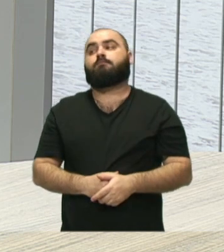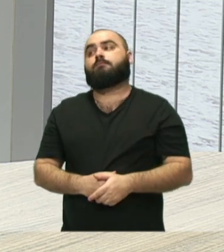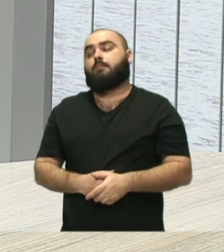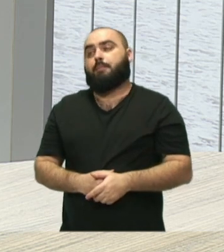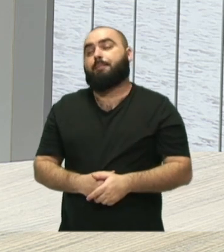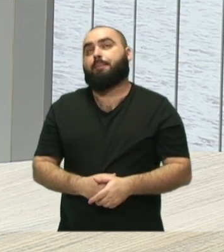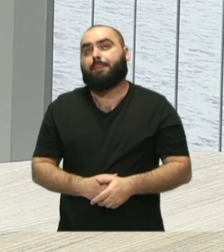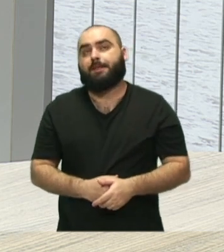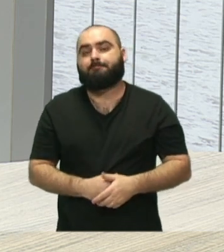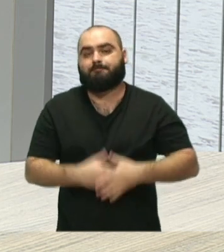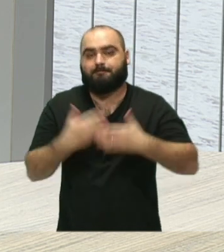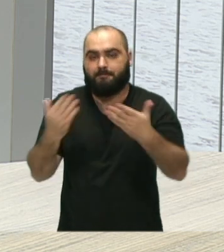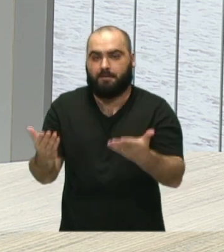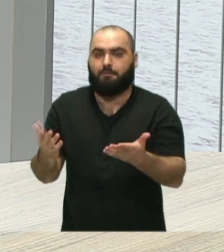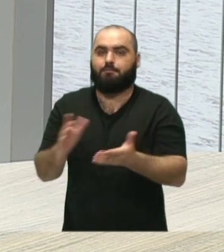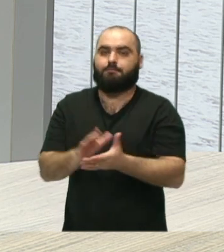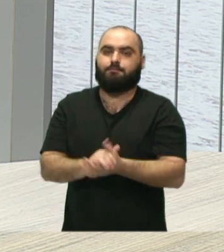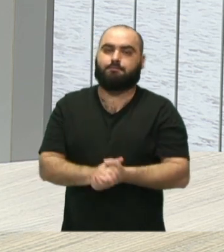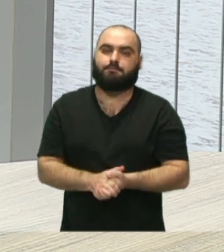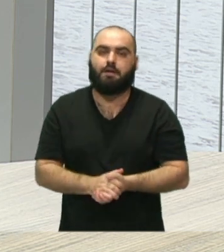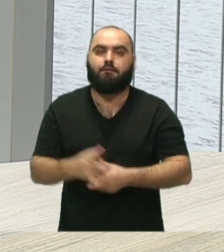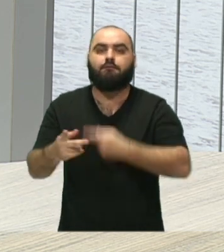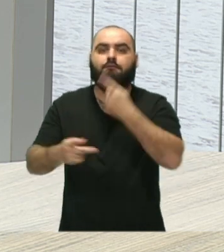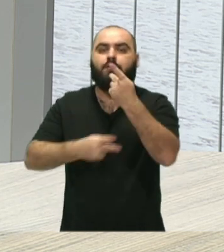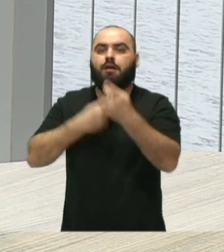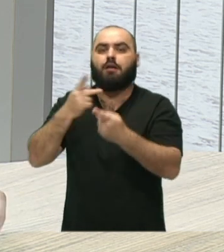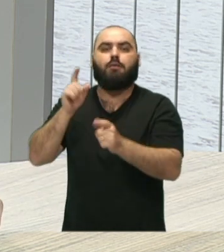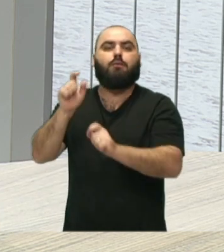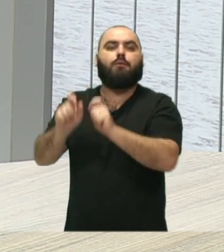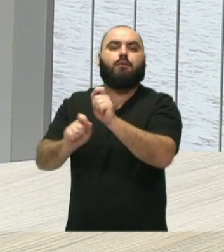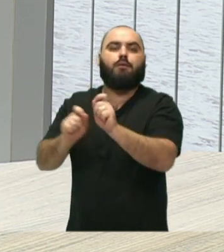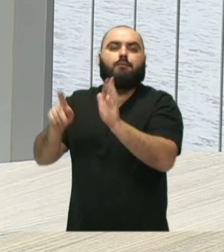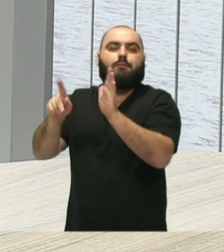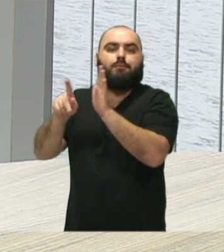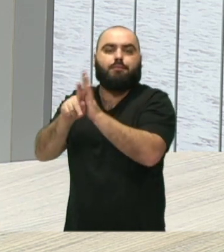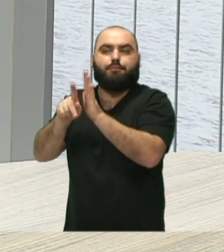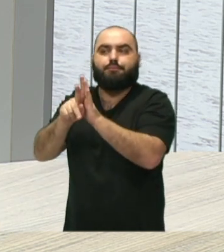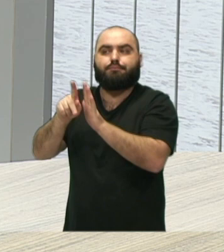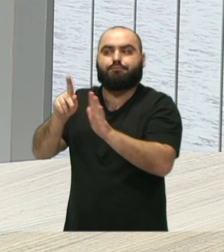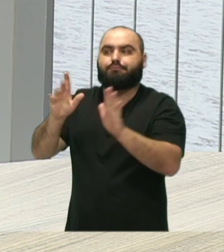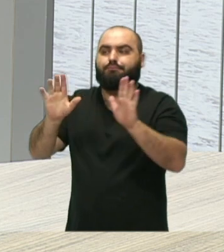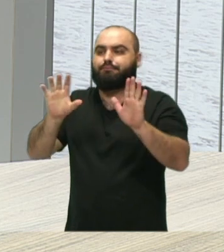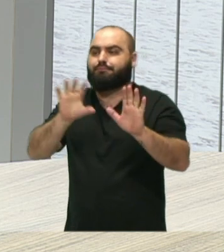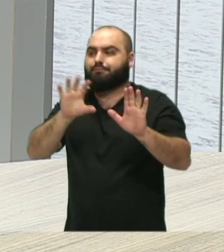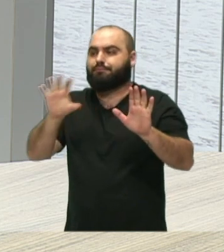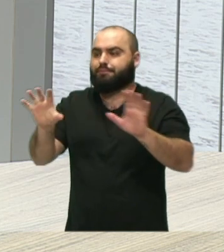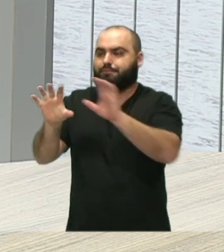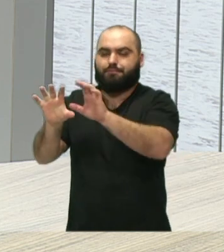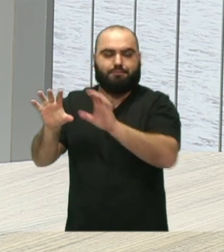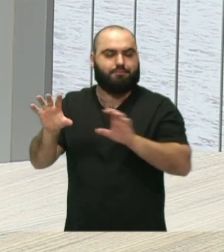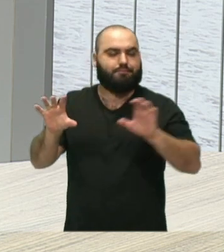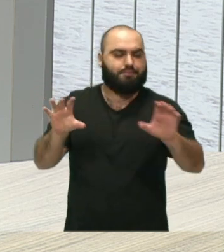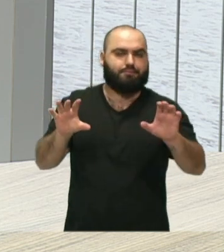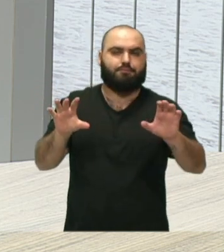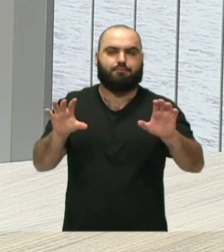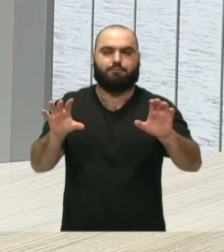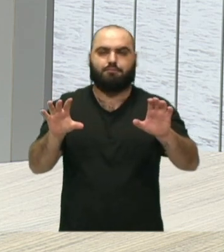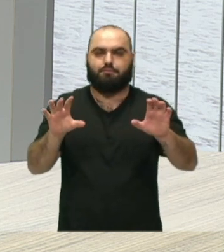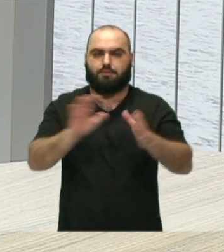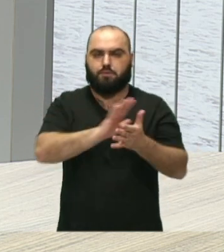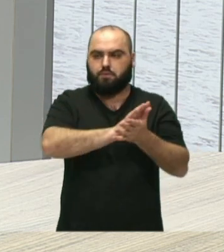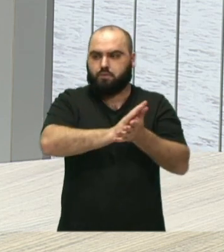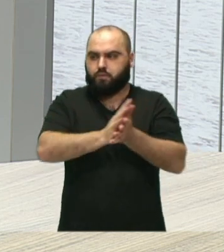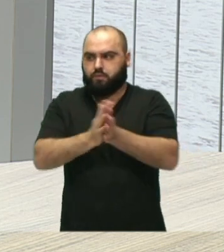Assim, a gente vai falar daí de interseccionalidade, né? Que são as sobreposições de opressão